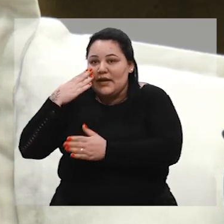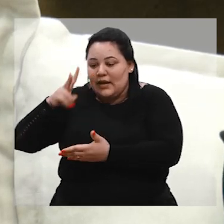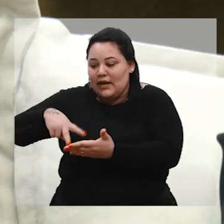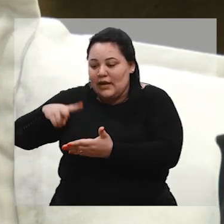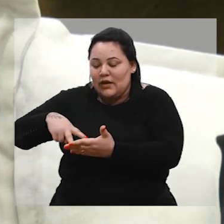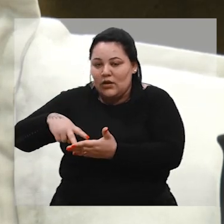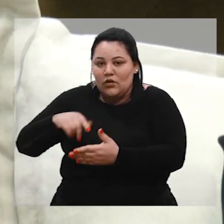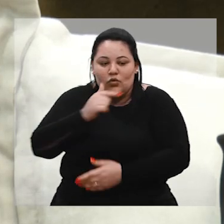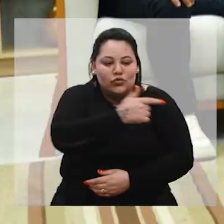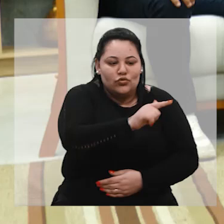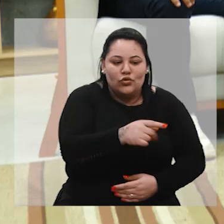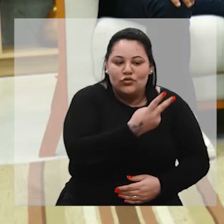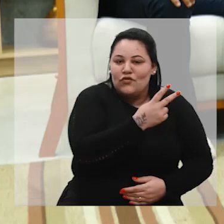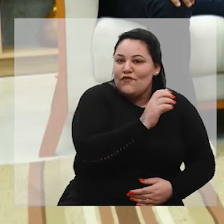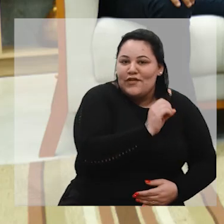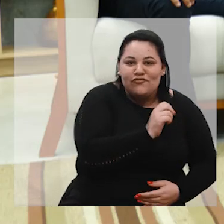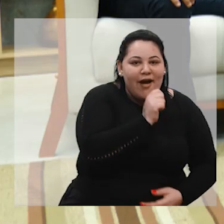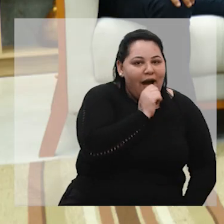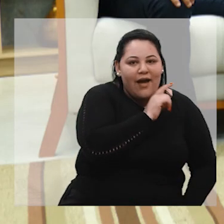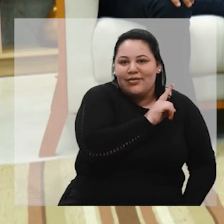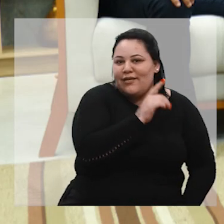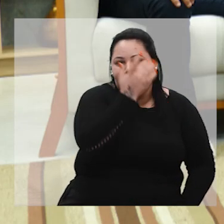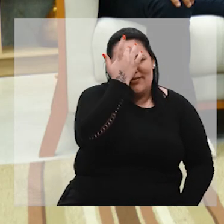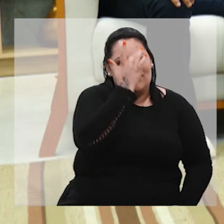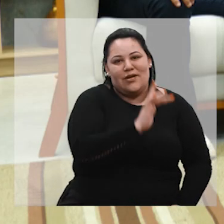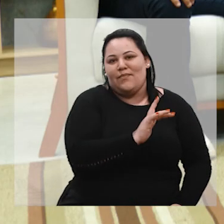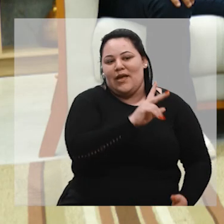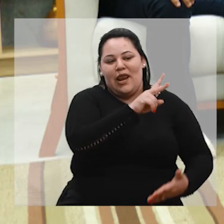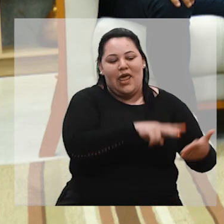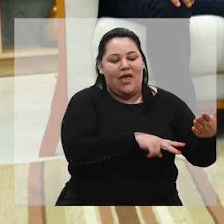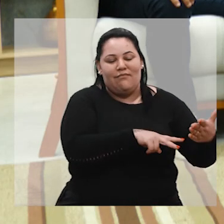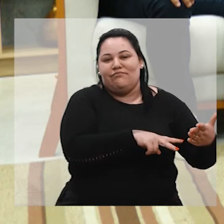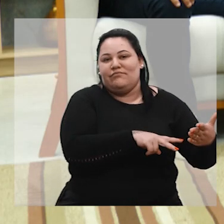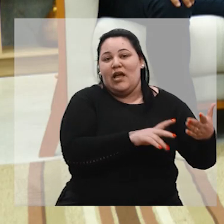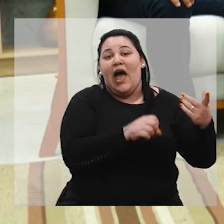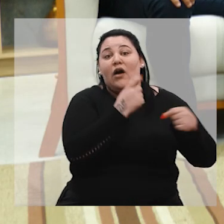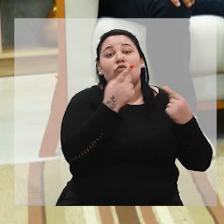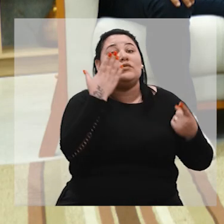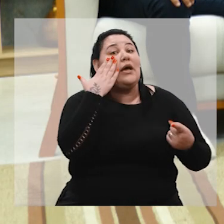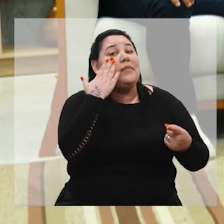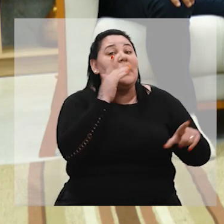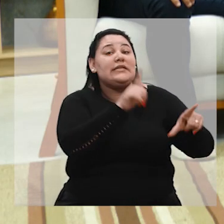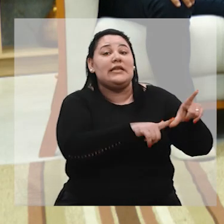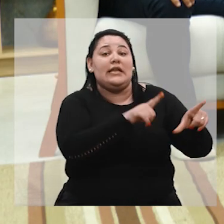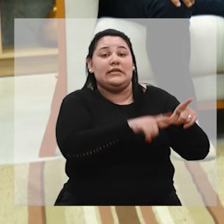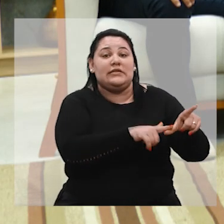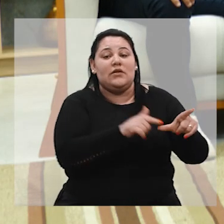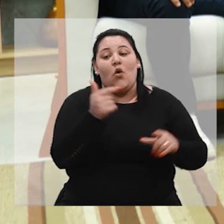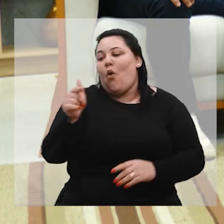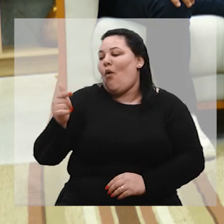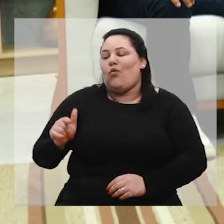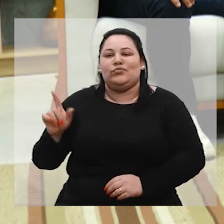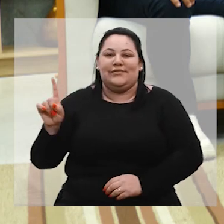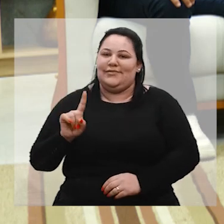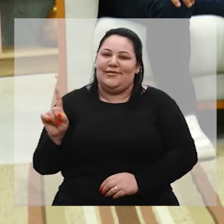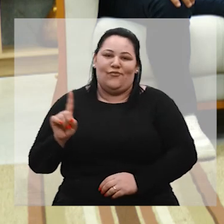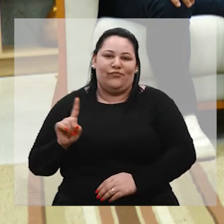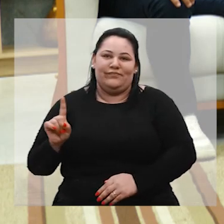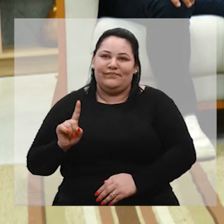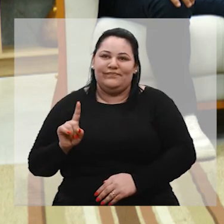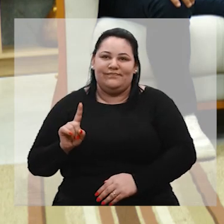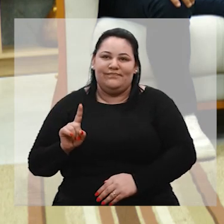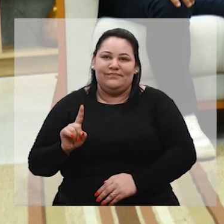tive 4 crianças e eu tenho 24 alunos, então os outros 20 não tinham essa noção. Alguns sabiam o que eram